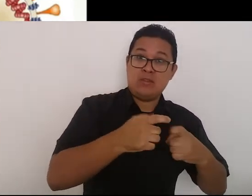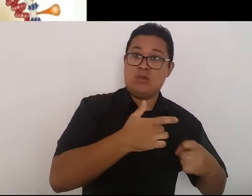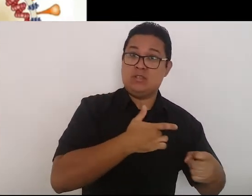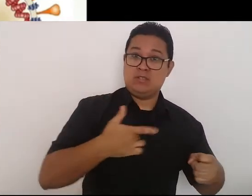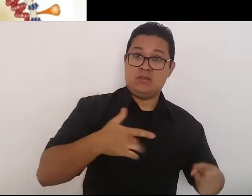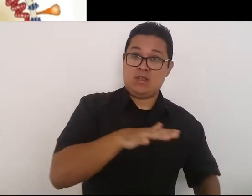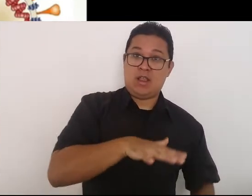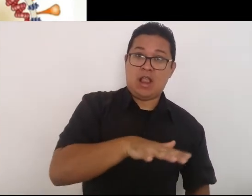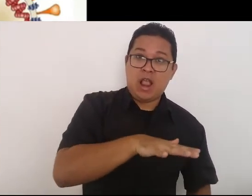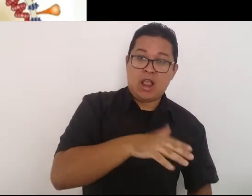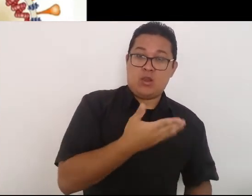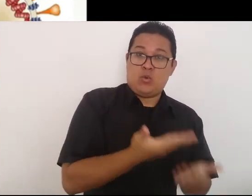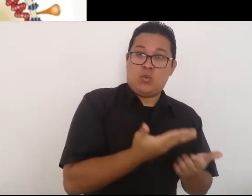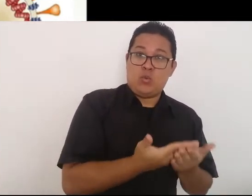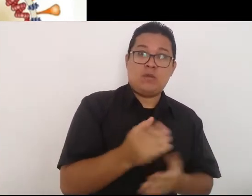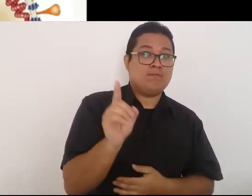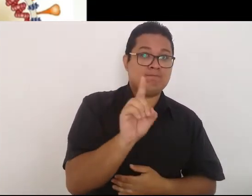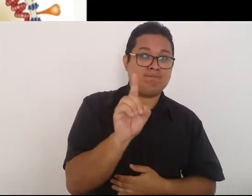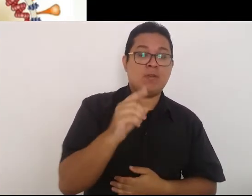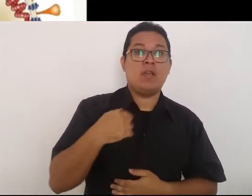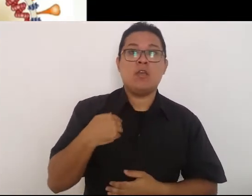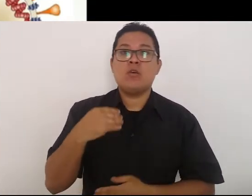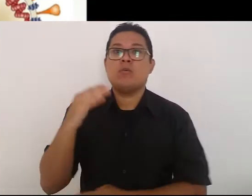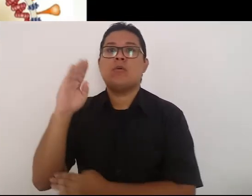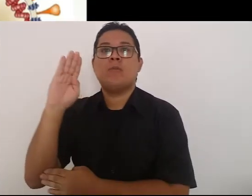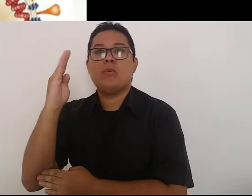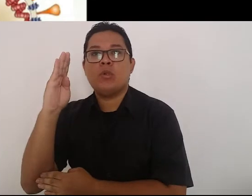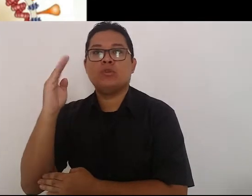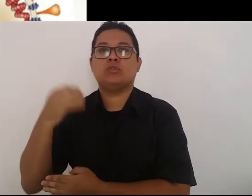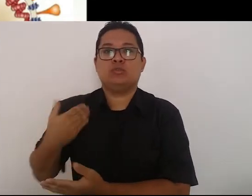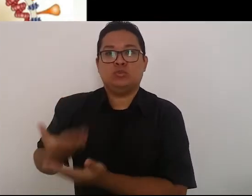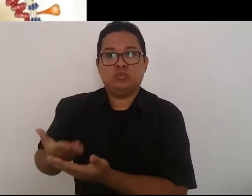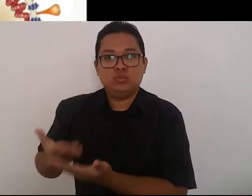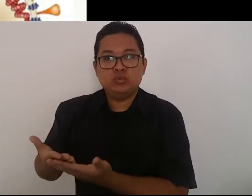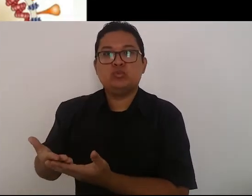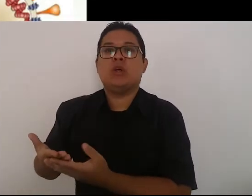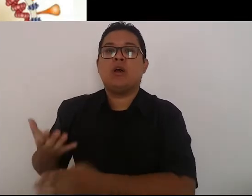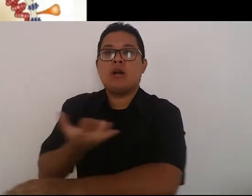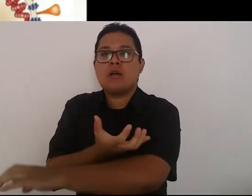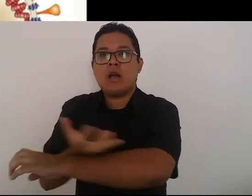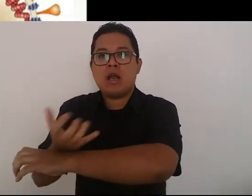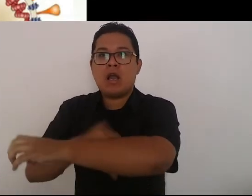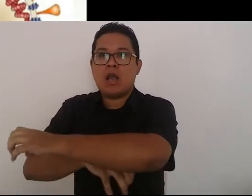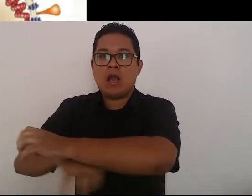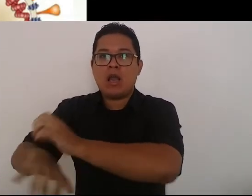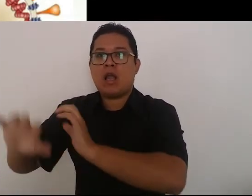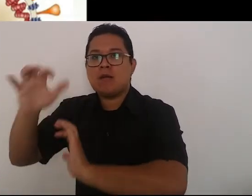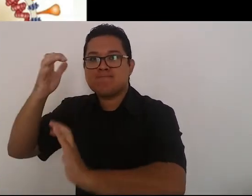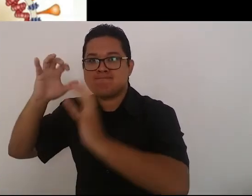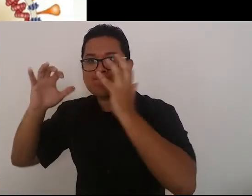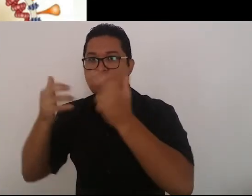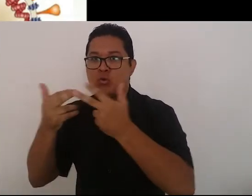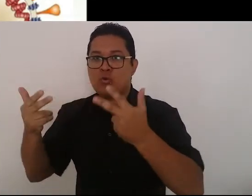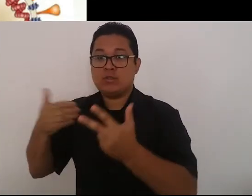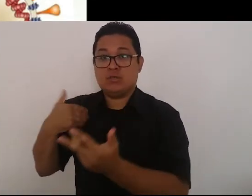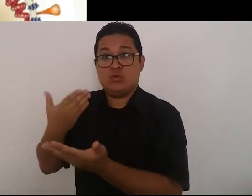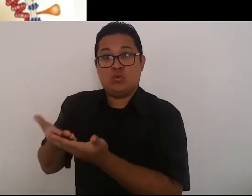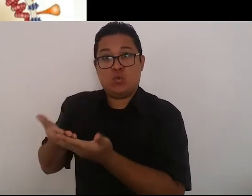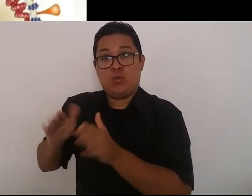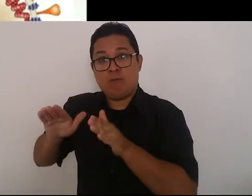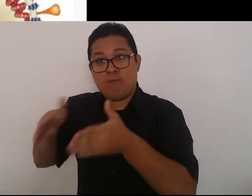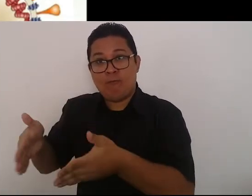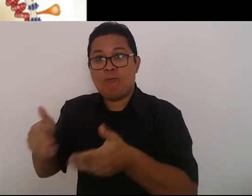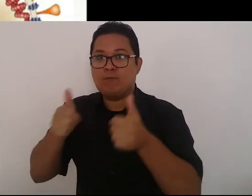mas eu fui buscar referências, eu tive as disciplinas na faculdade, e